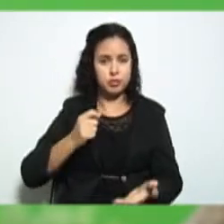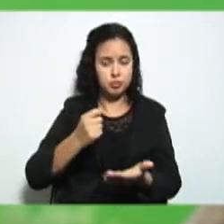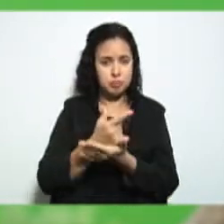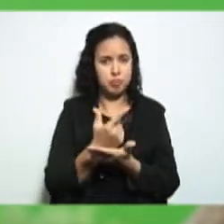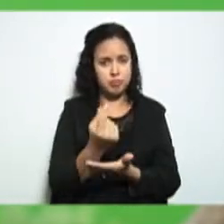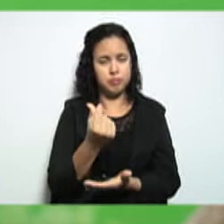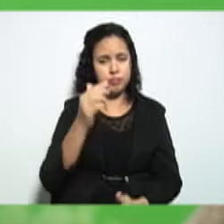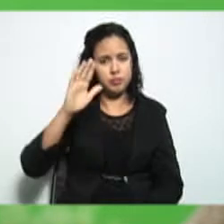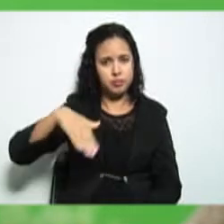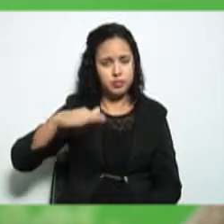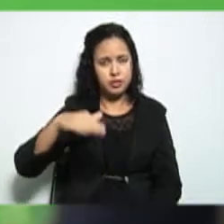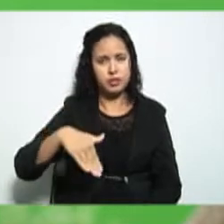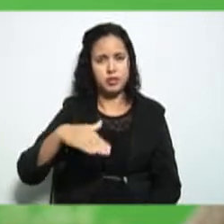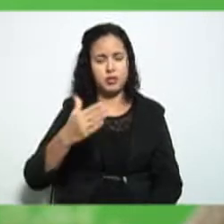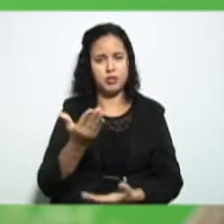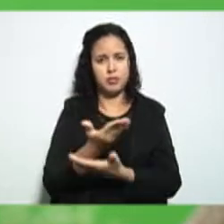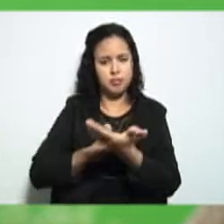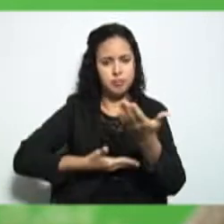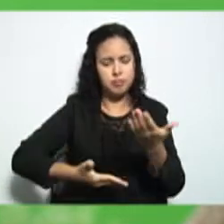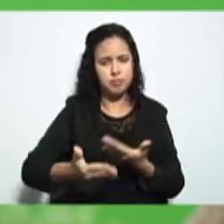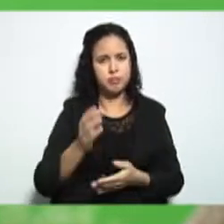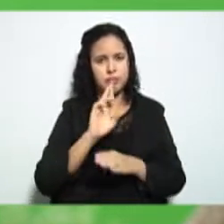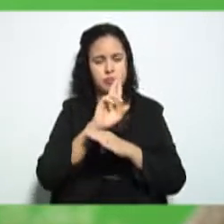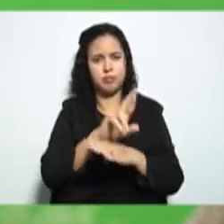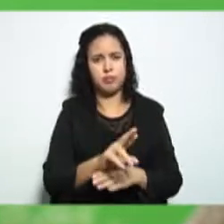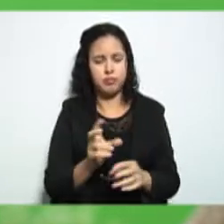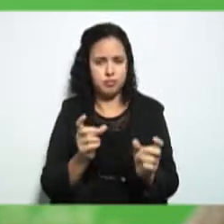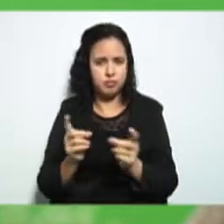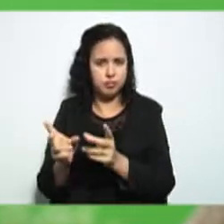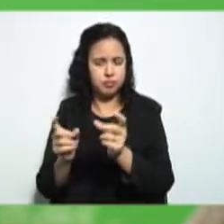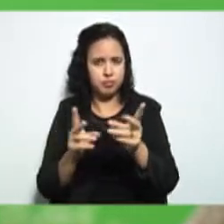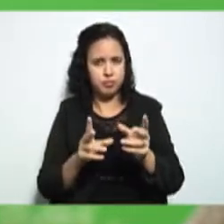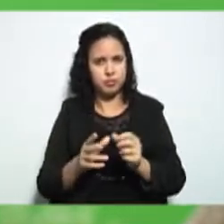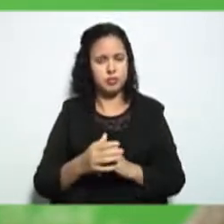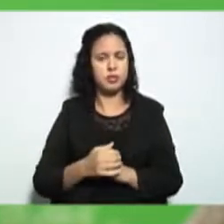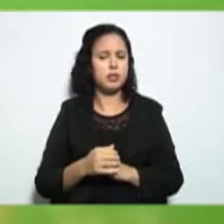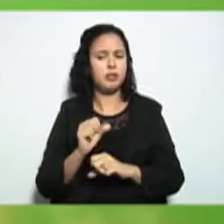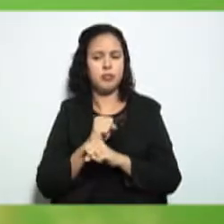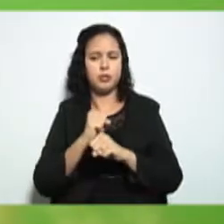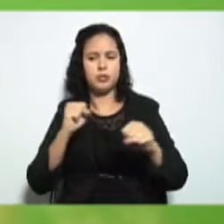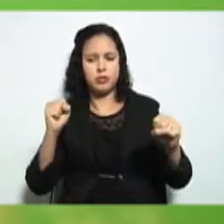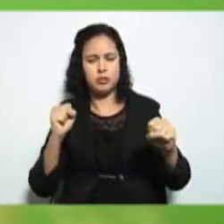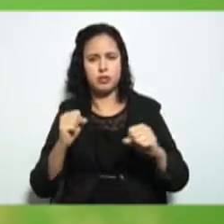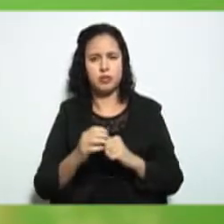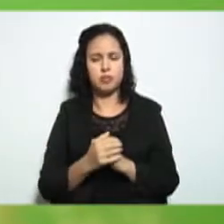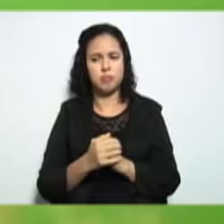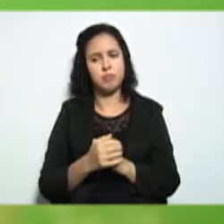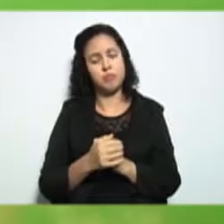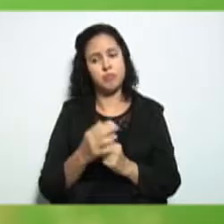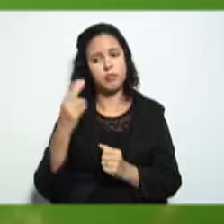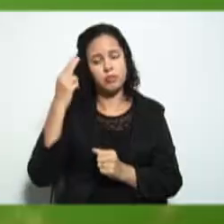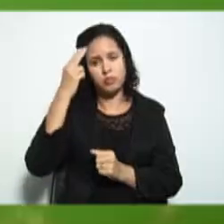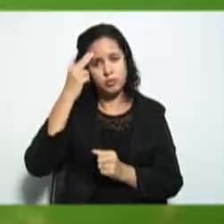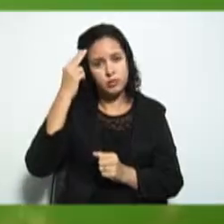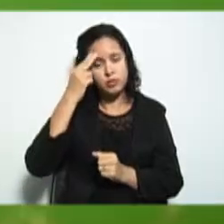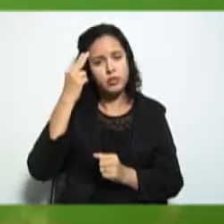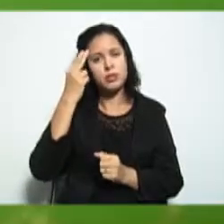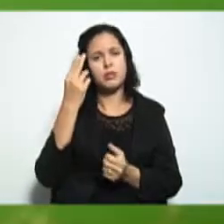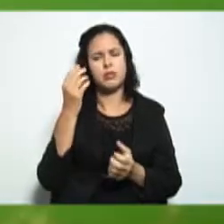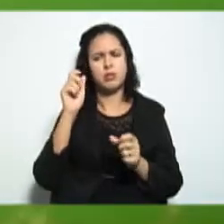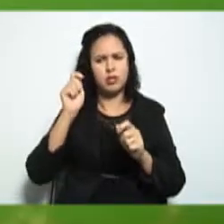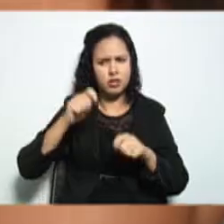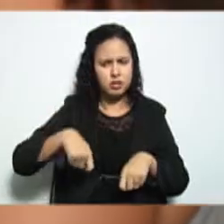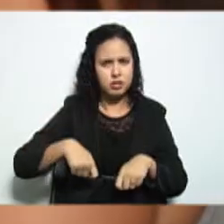participando dos resultados das vendas? Economizar e lucrar? Não, impossível. Um sonho, né? E tem